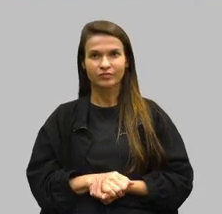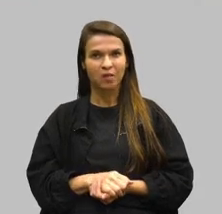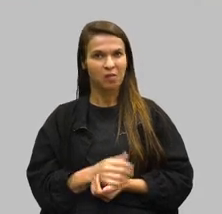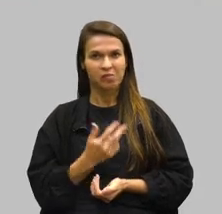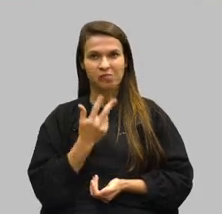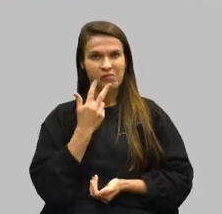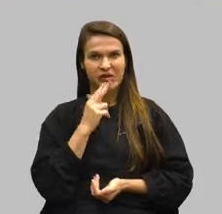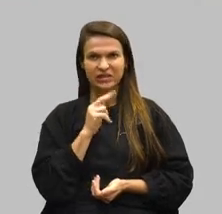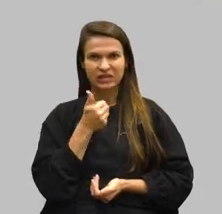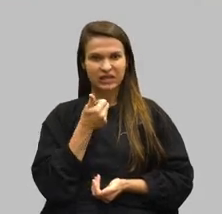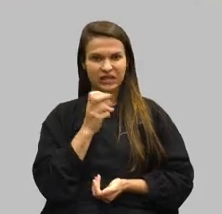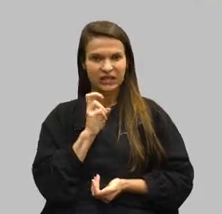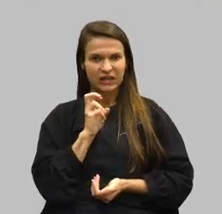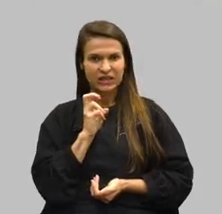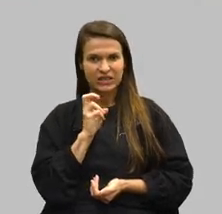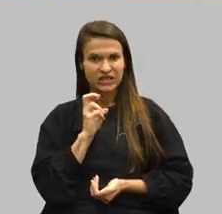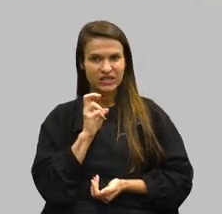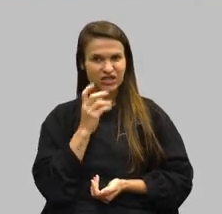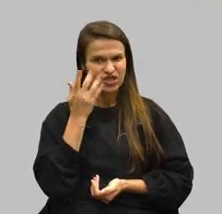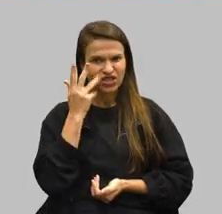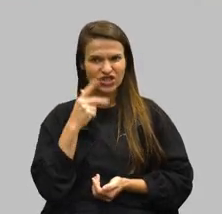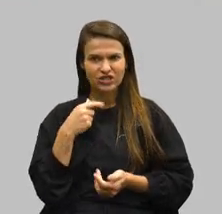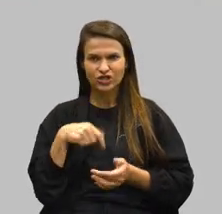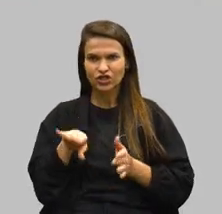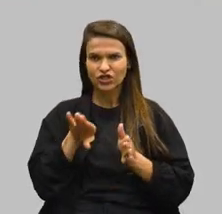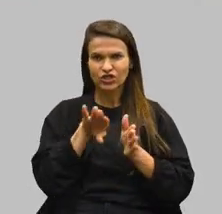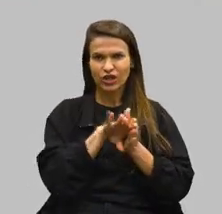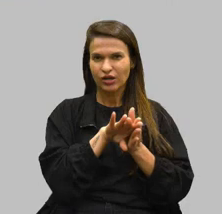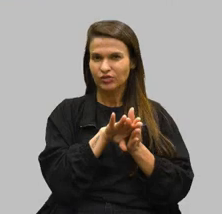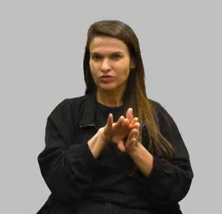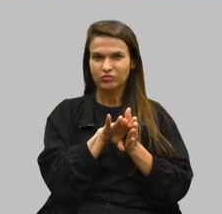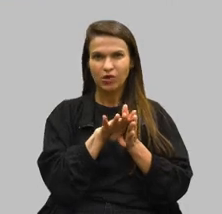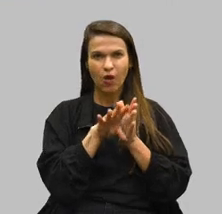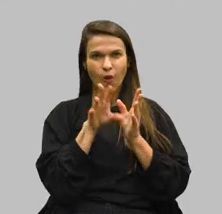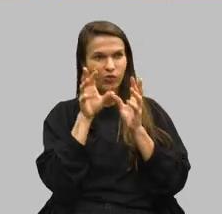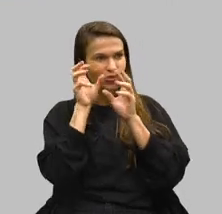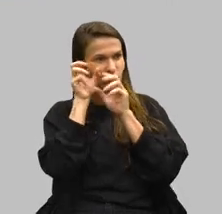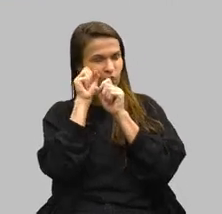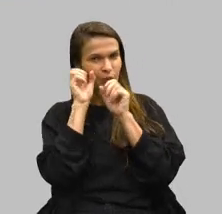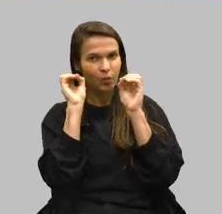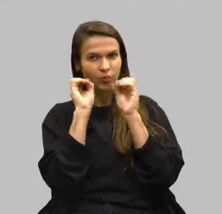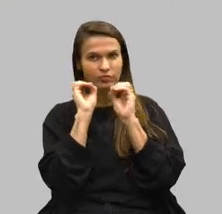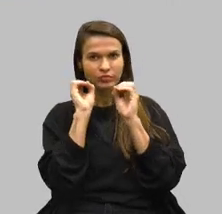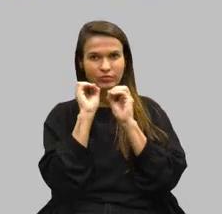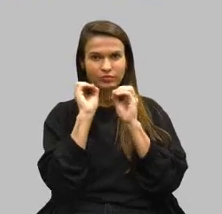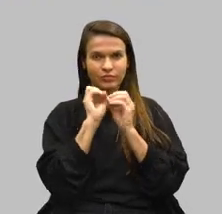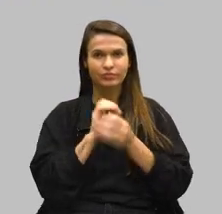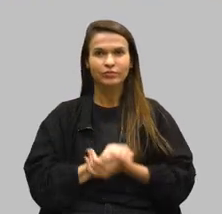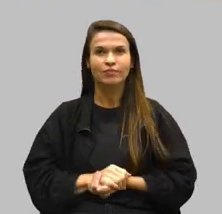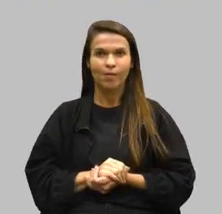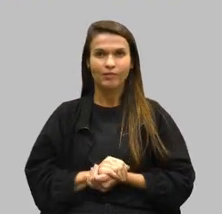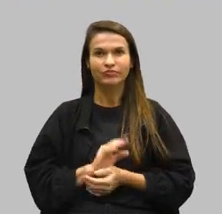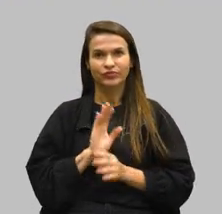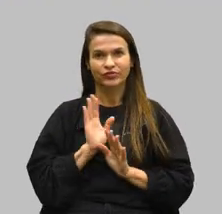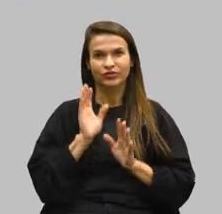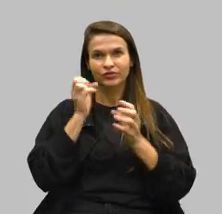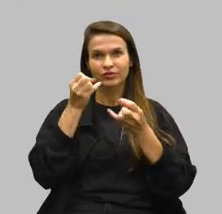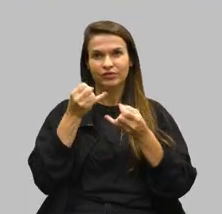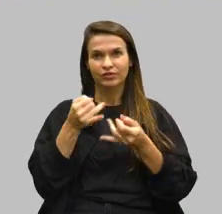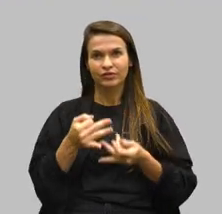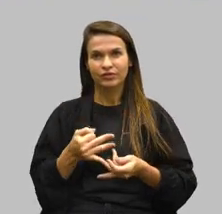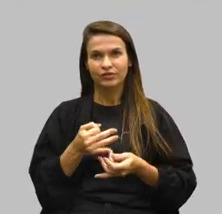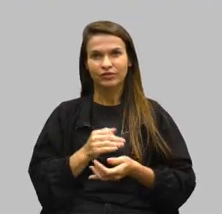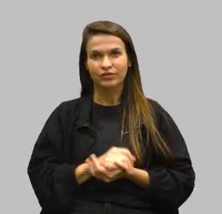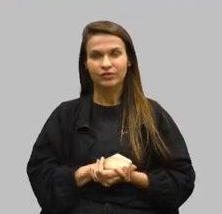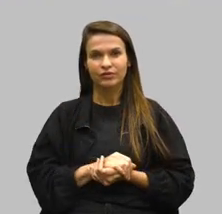tem 15 dias que chegou lá não dormi Deputado tem duas semanas que eu não DMO Então tá tá tá explicada senora